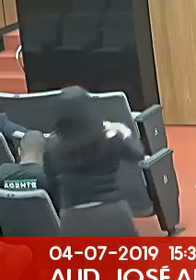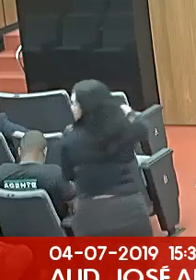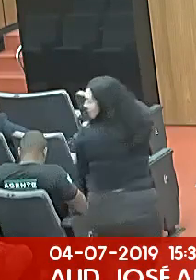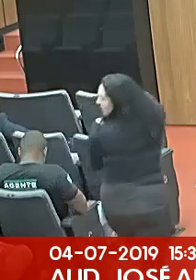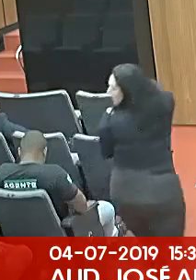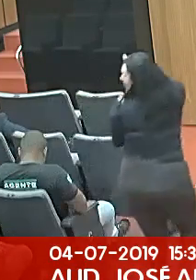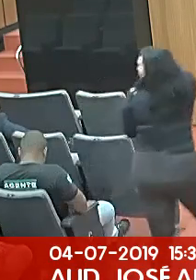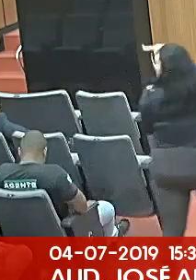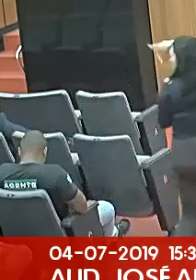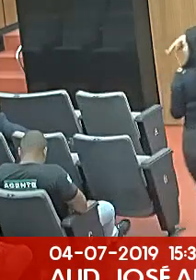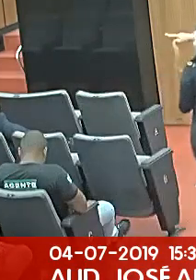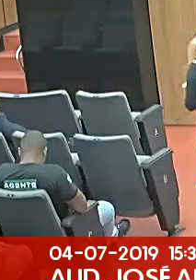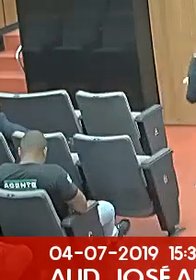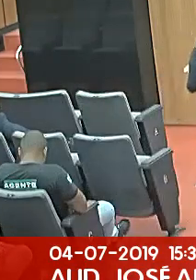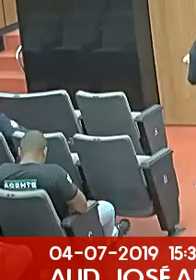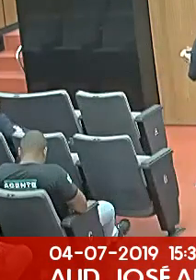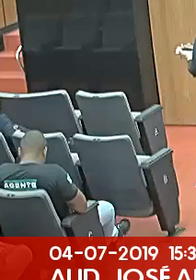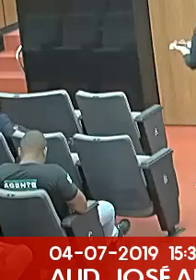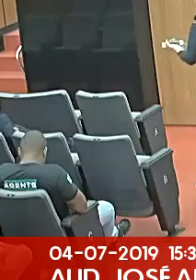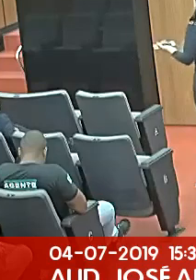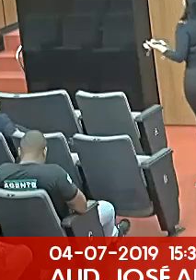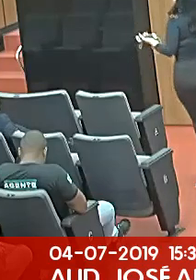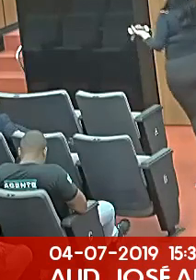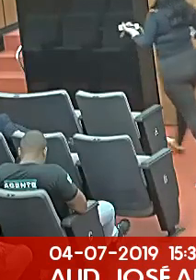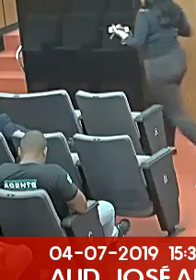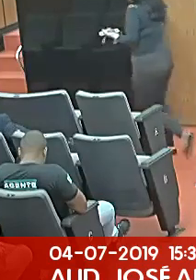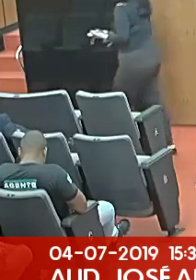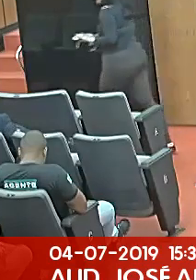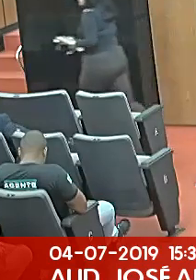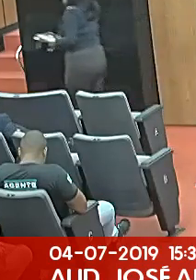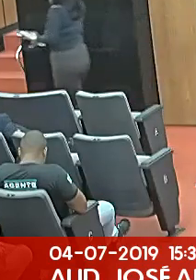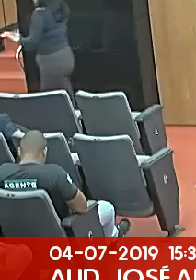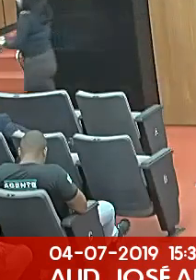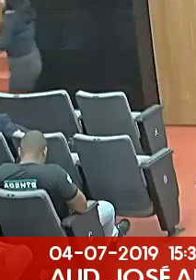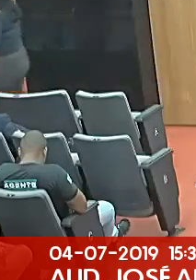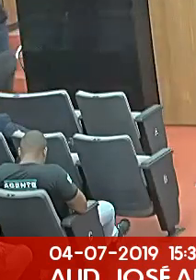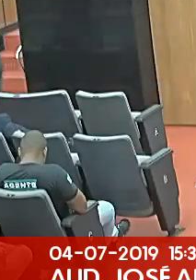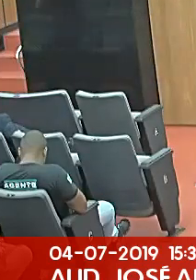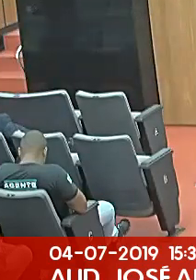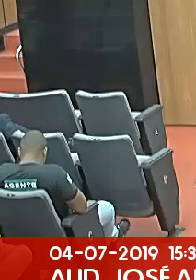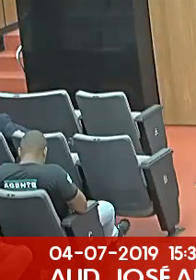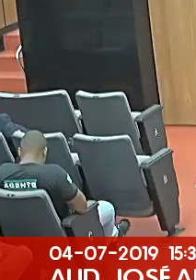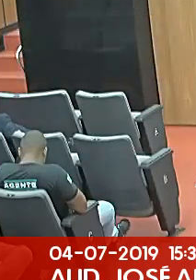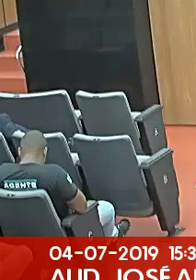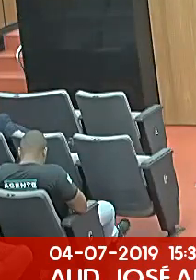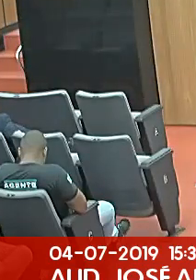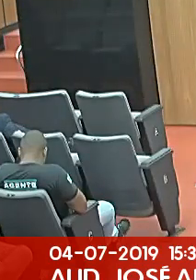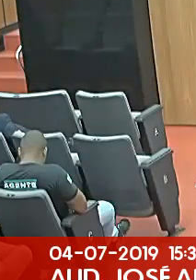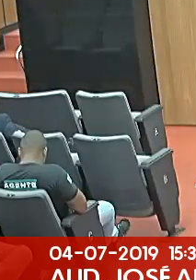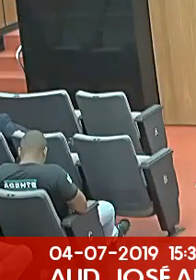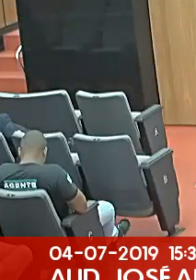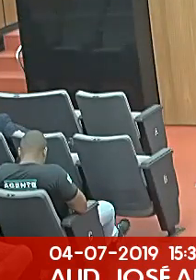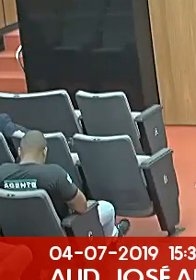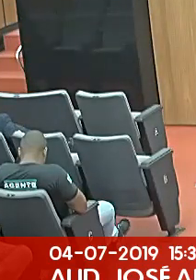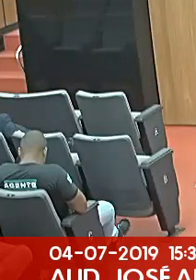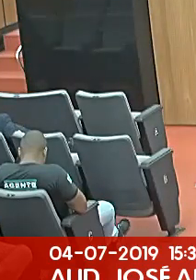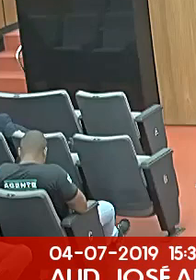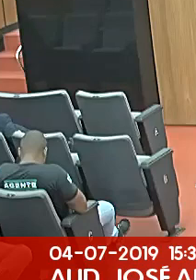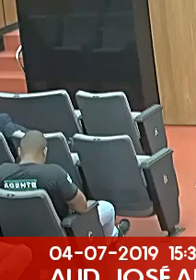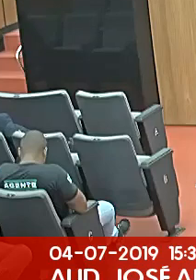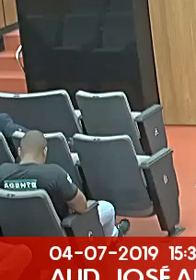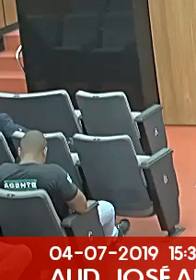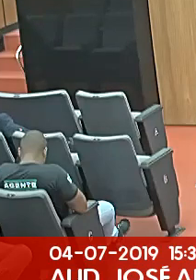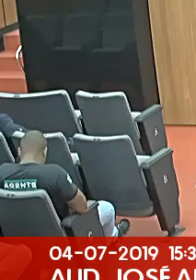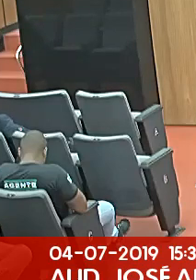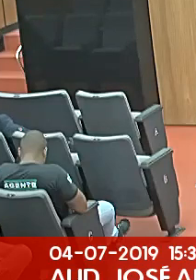e que dependerá especificamente de cursos pra isso é porque